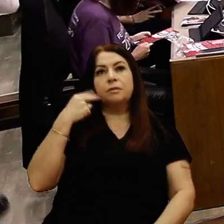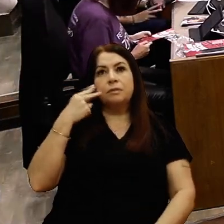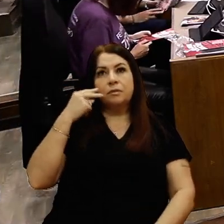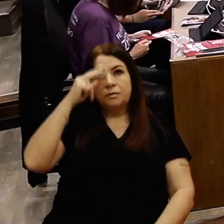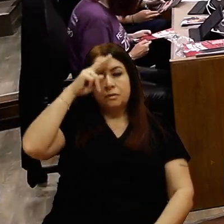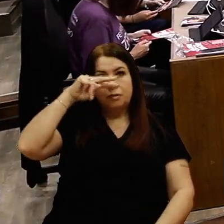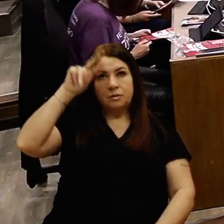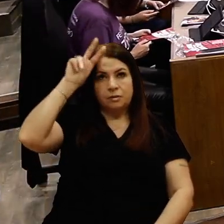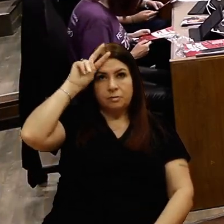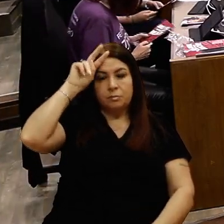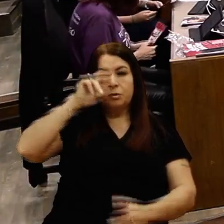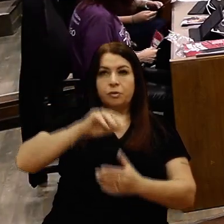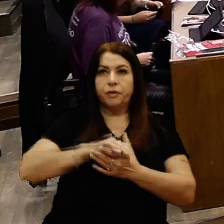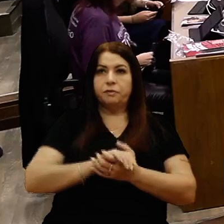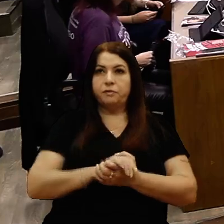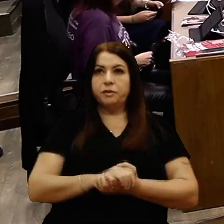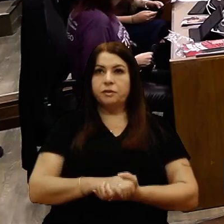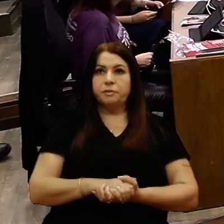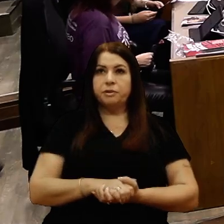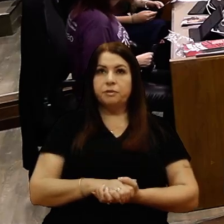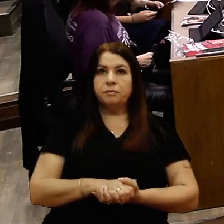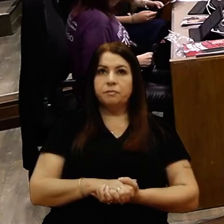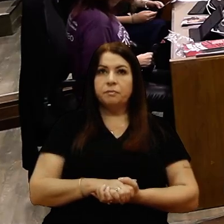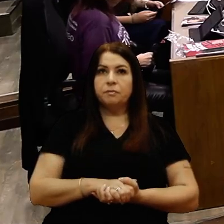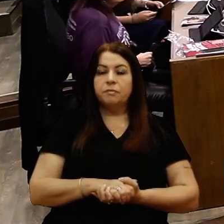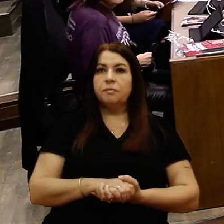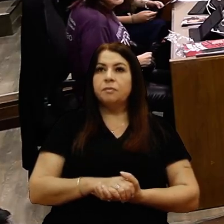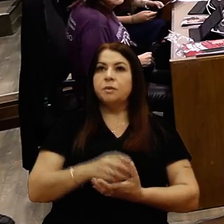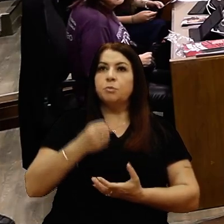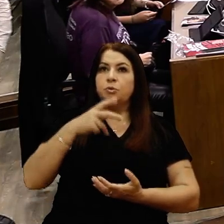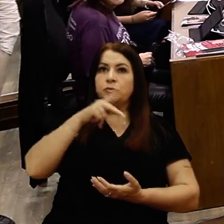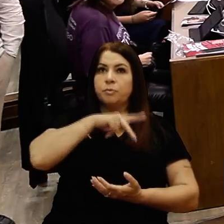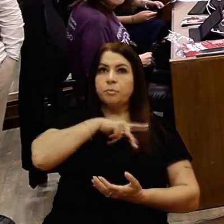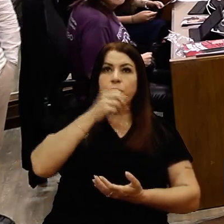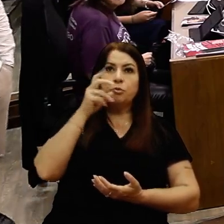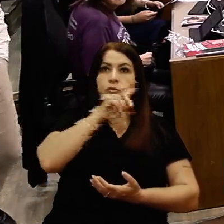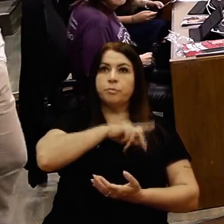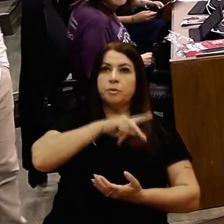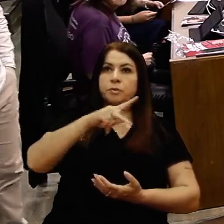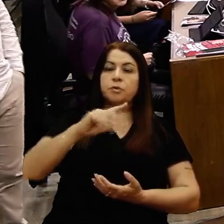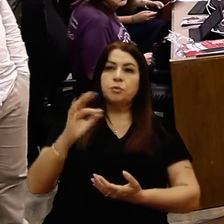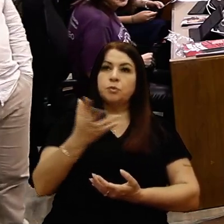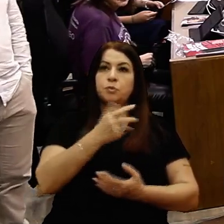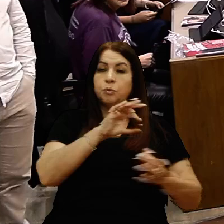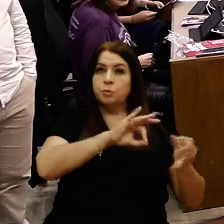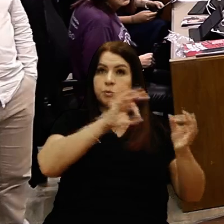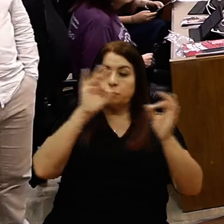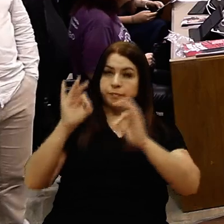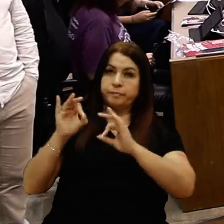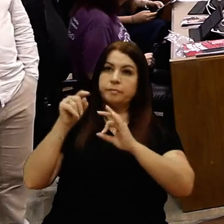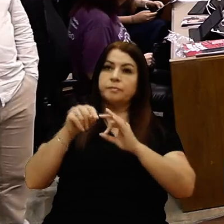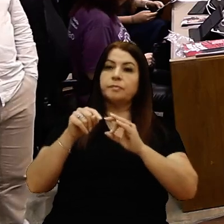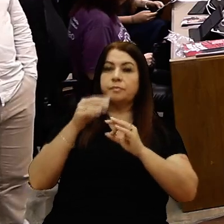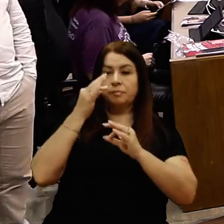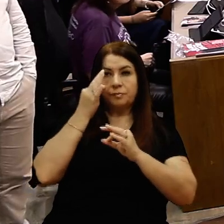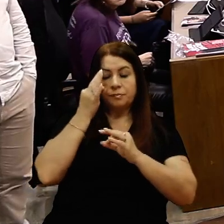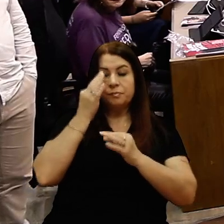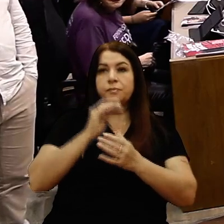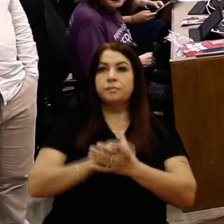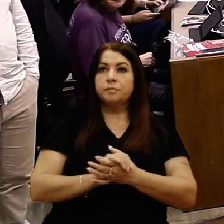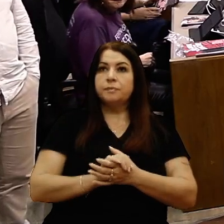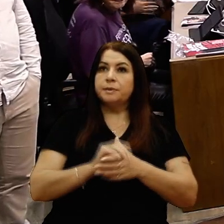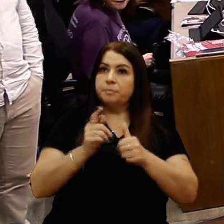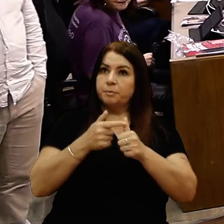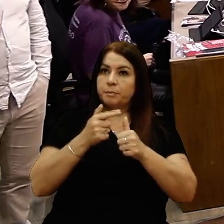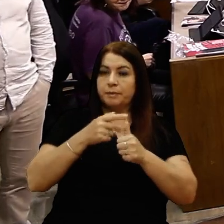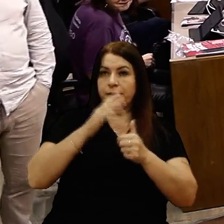da Rosa. Bom dia, senhor presidente, nobres pares, todos que nos assistem aqui presencialmente. Primeiro,